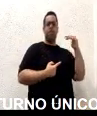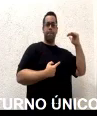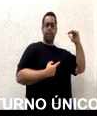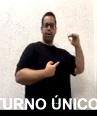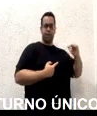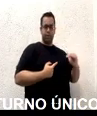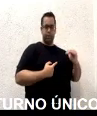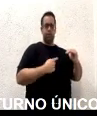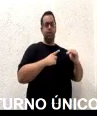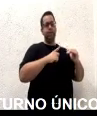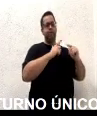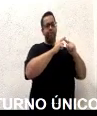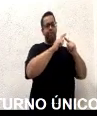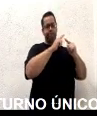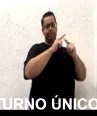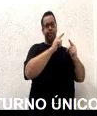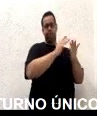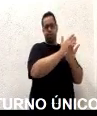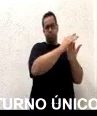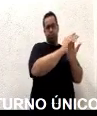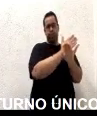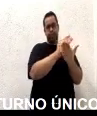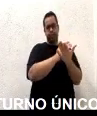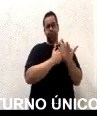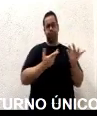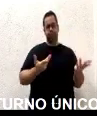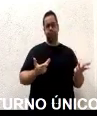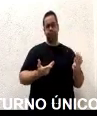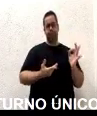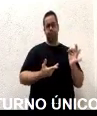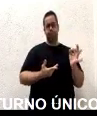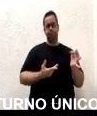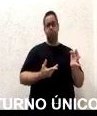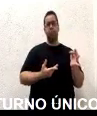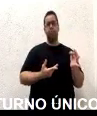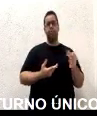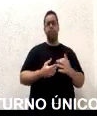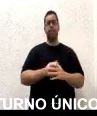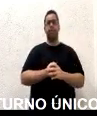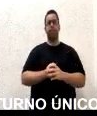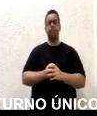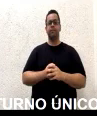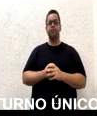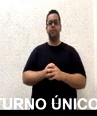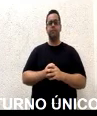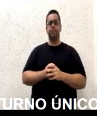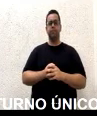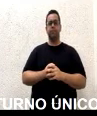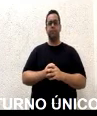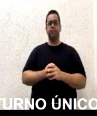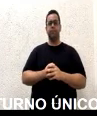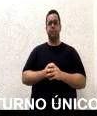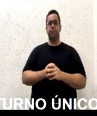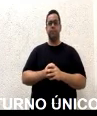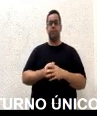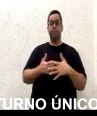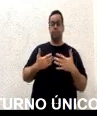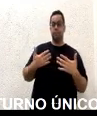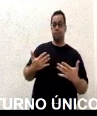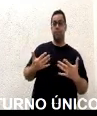aí da diminuição de arrecadação, né? Enfim, e dá para